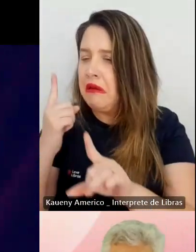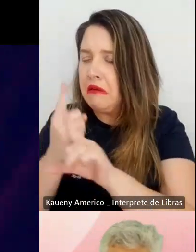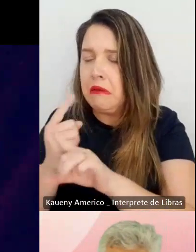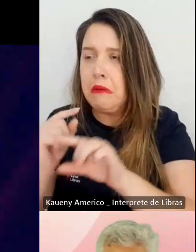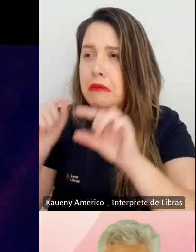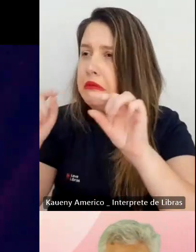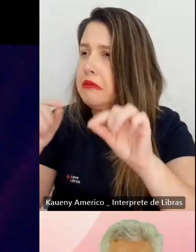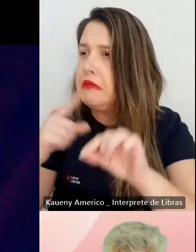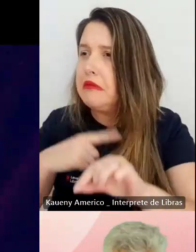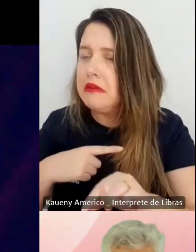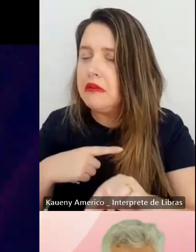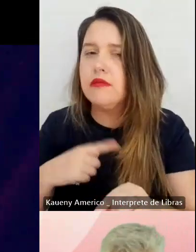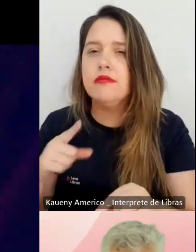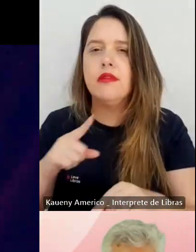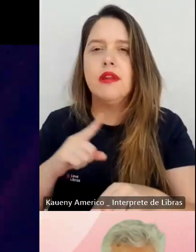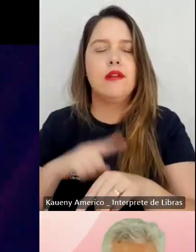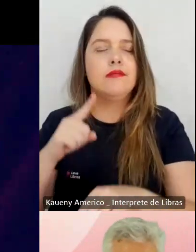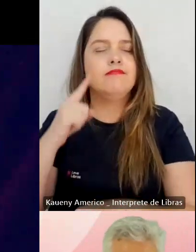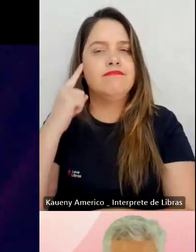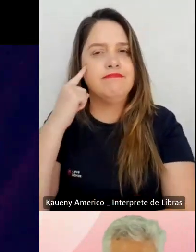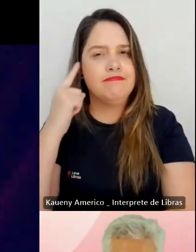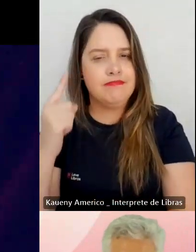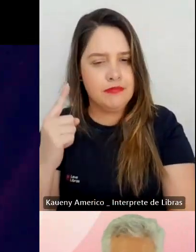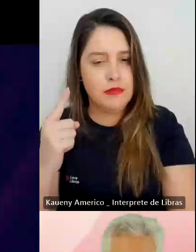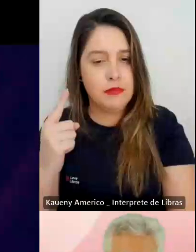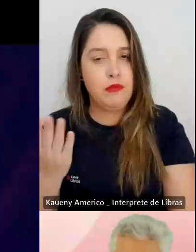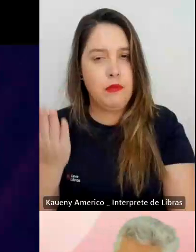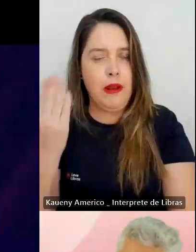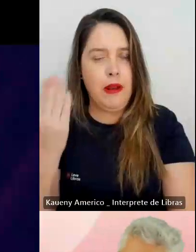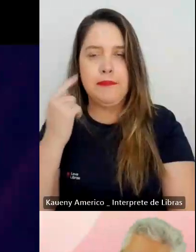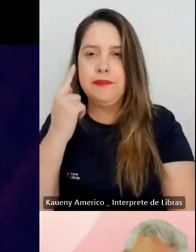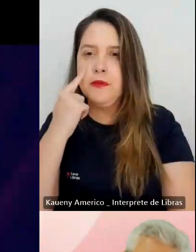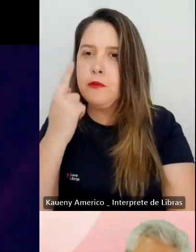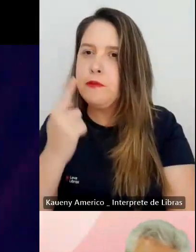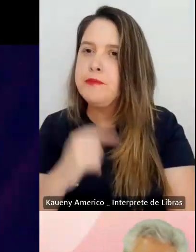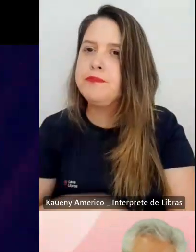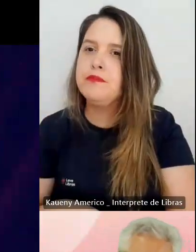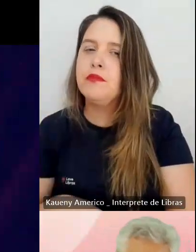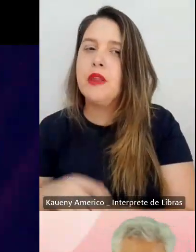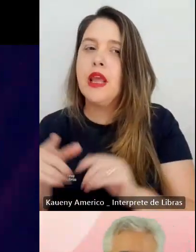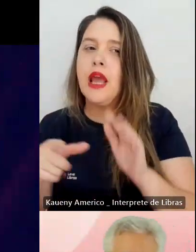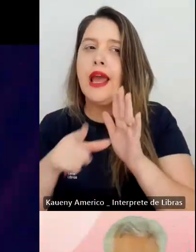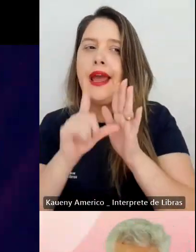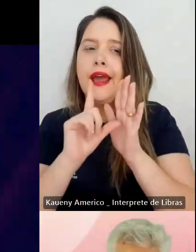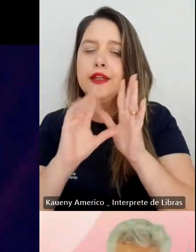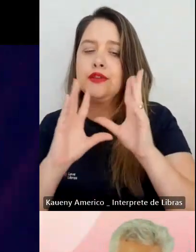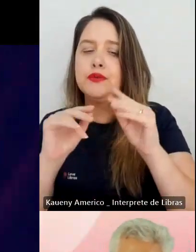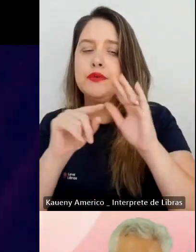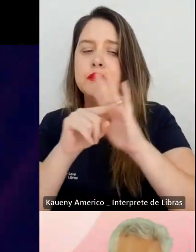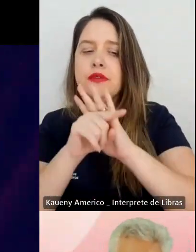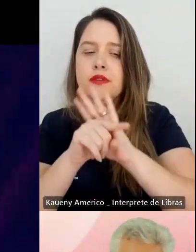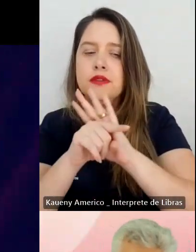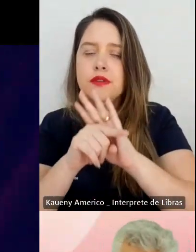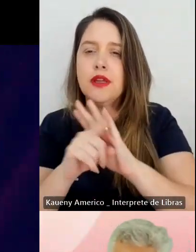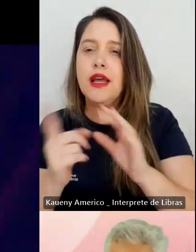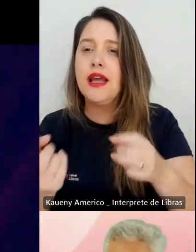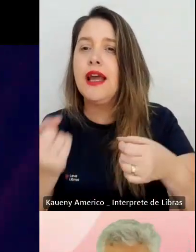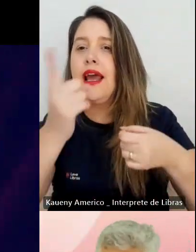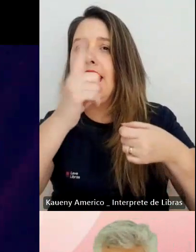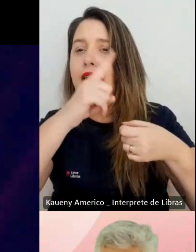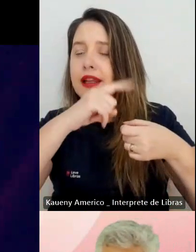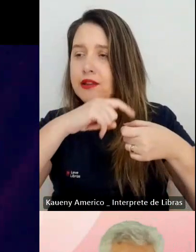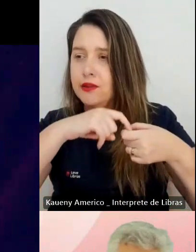hora eu sempre penso, vamos lá, pede todos os exames, a paciente retorna. Eu tenho o